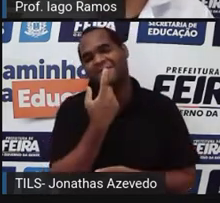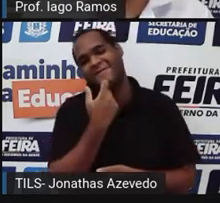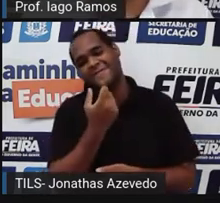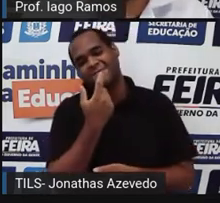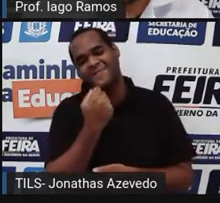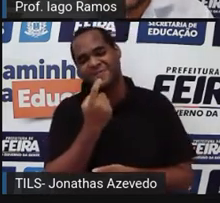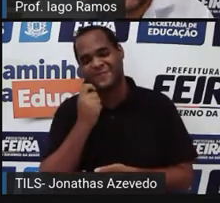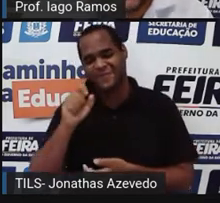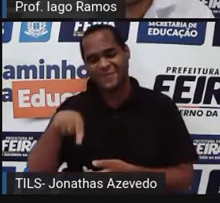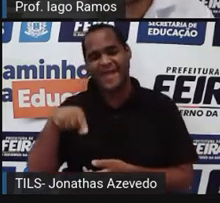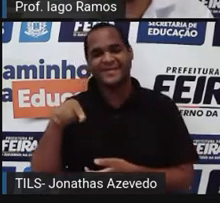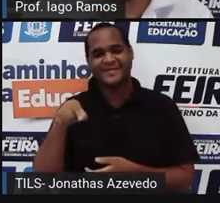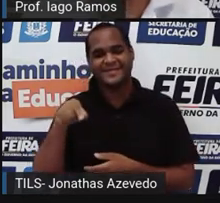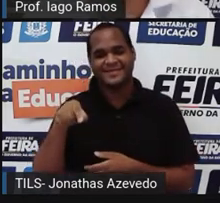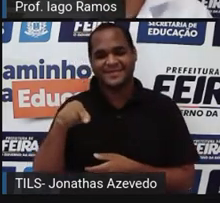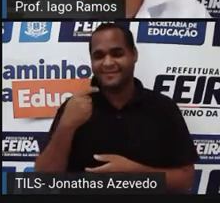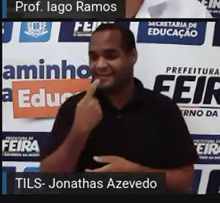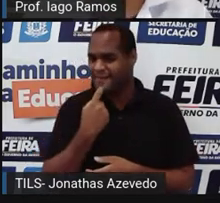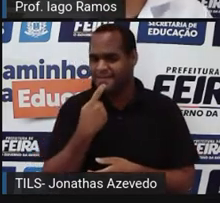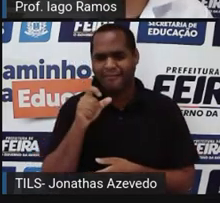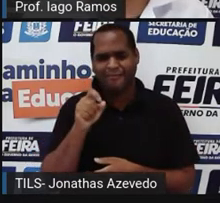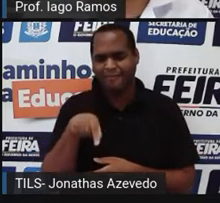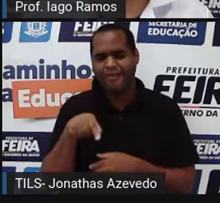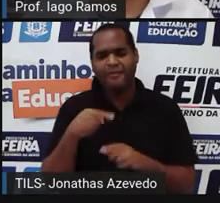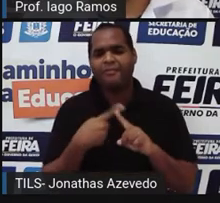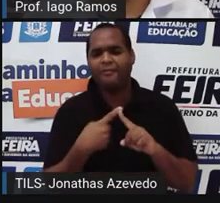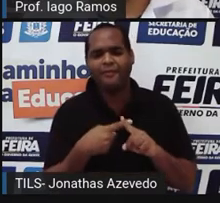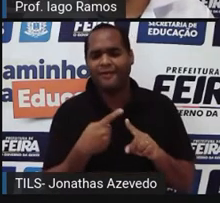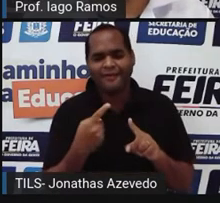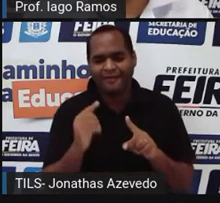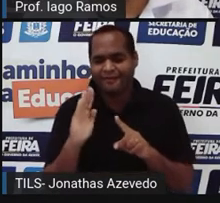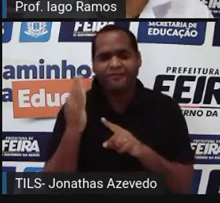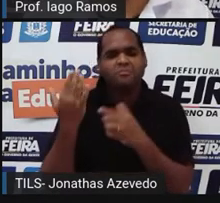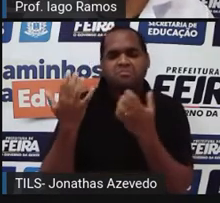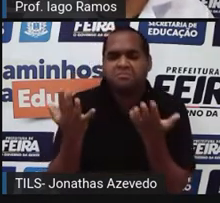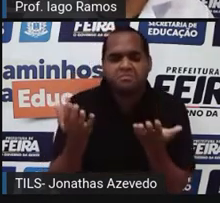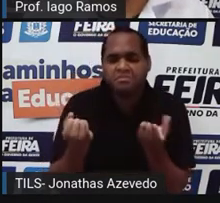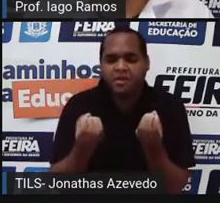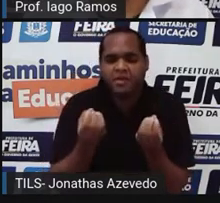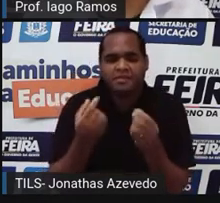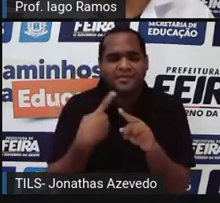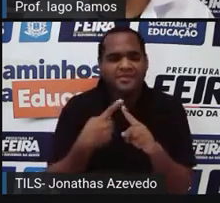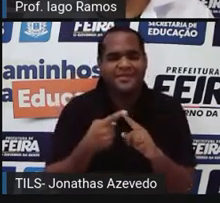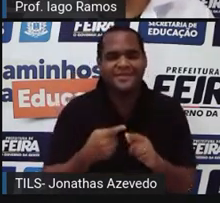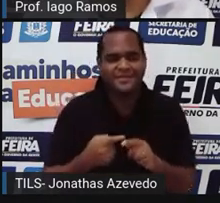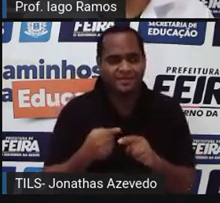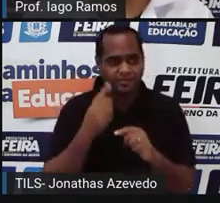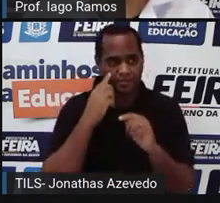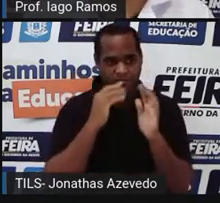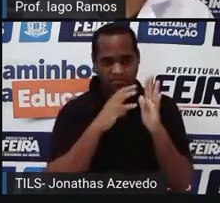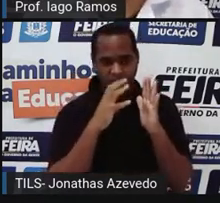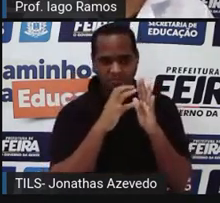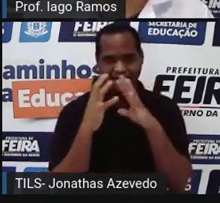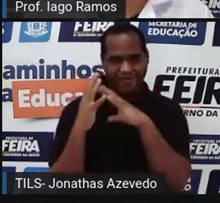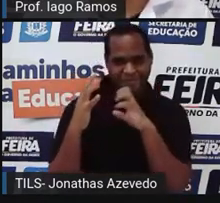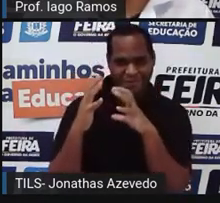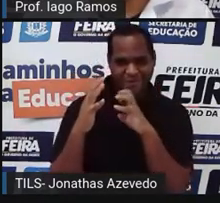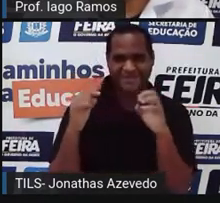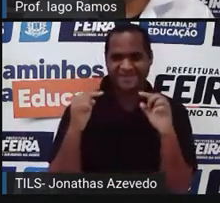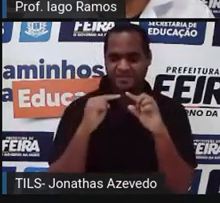Botãozinho vermelho. E por que que é falso, tá bom? Vamos lá, a reflexão é